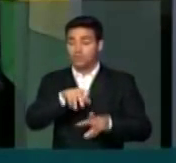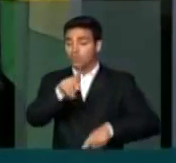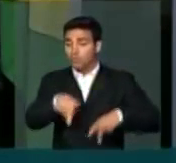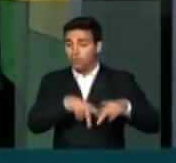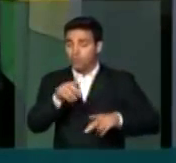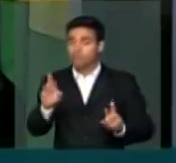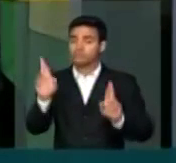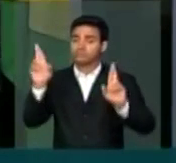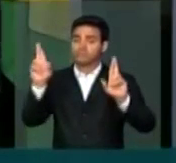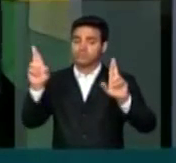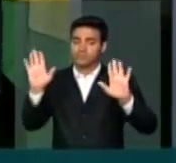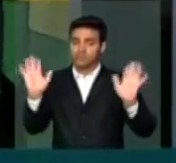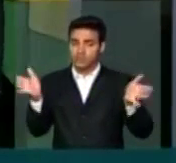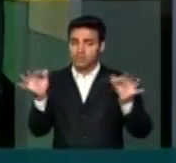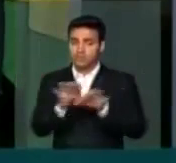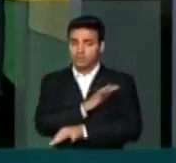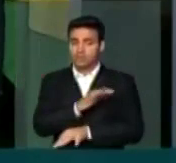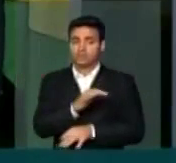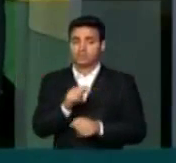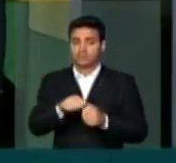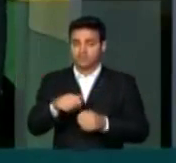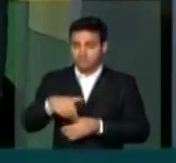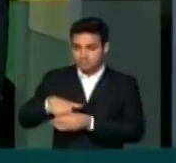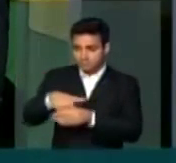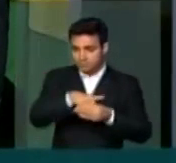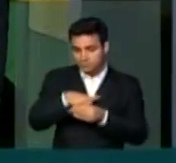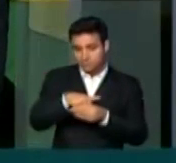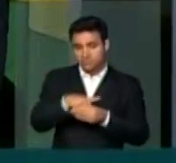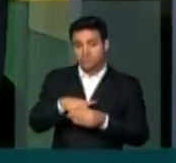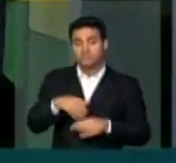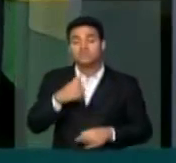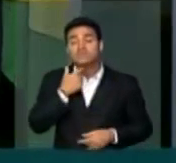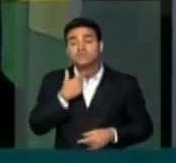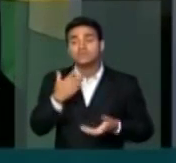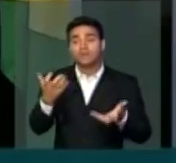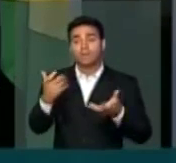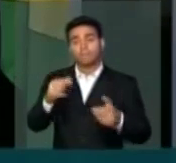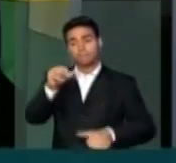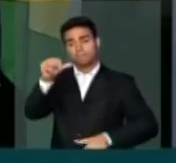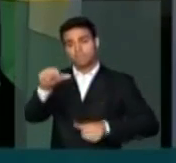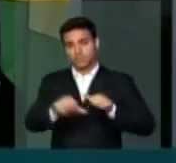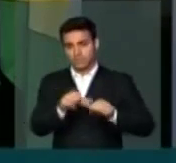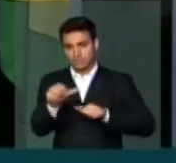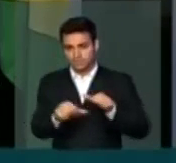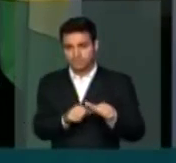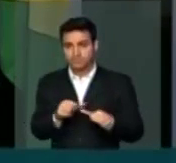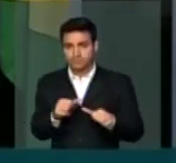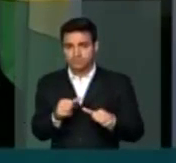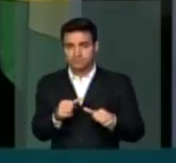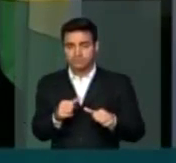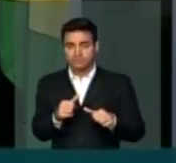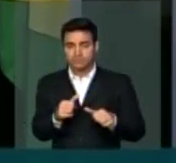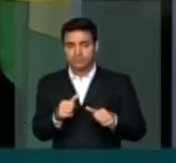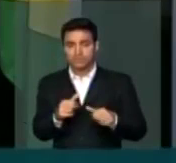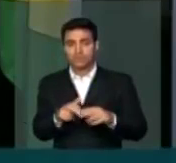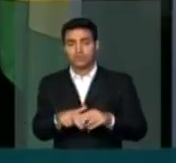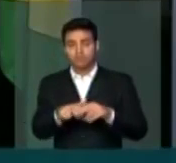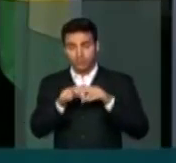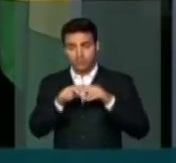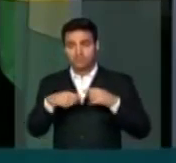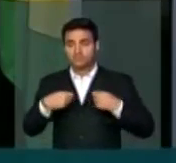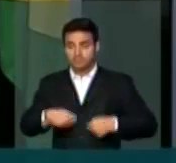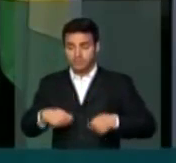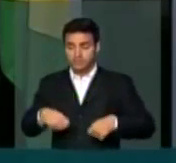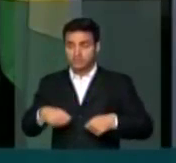que acaba de manifestar de forma contundente seu desejo por mudanças. Entender e expressar objetivamente